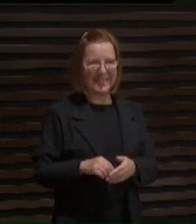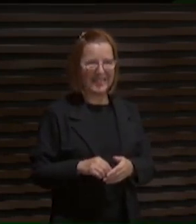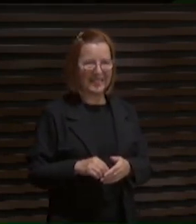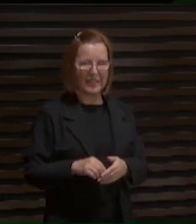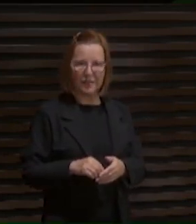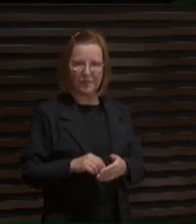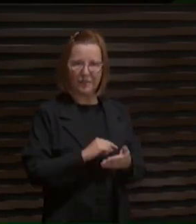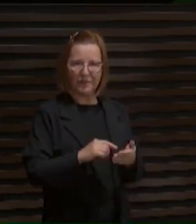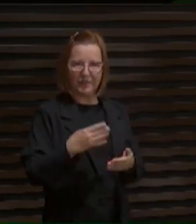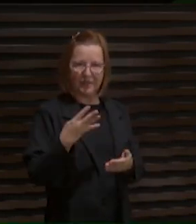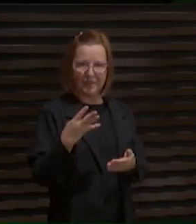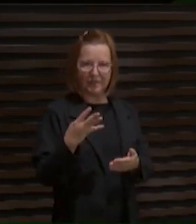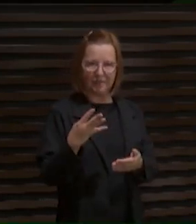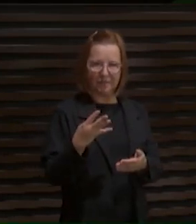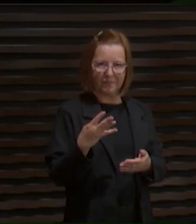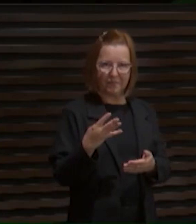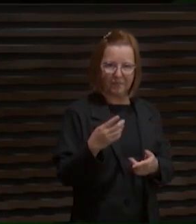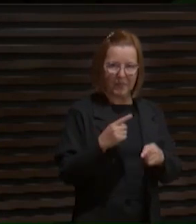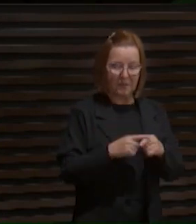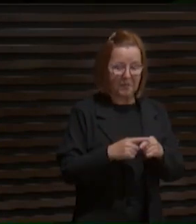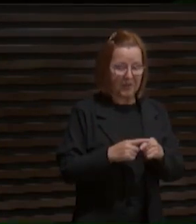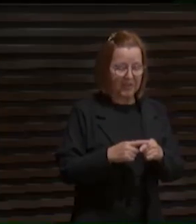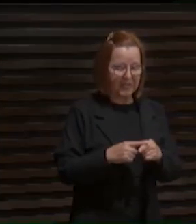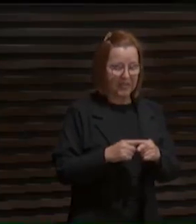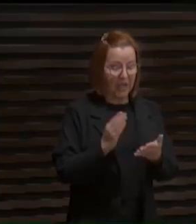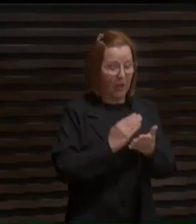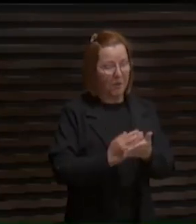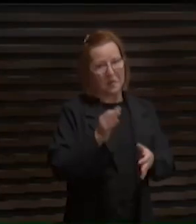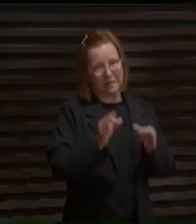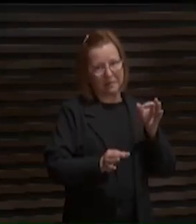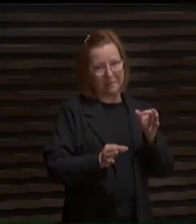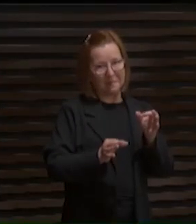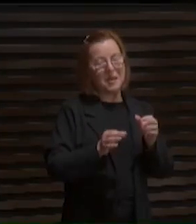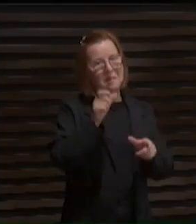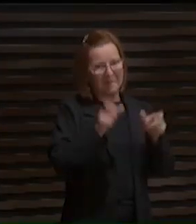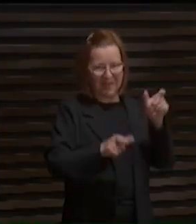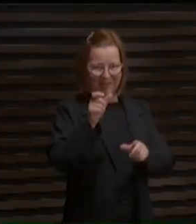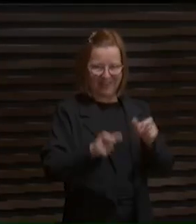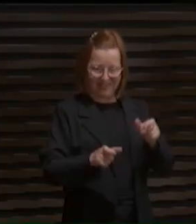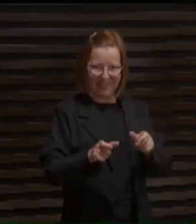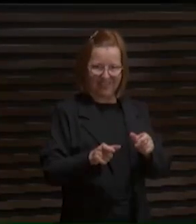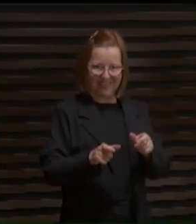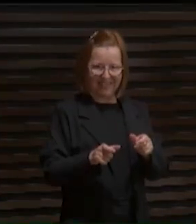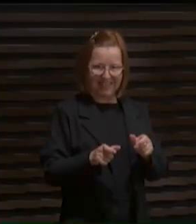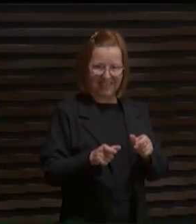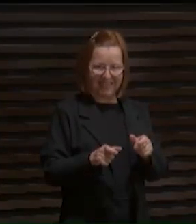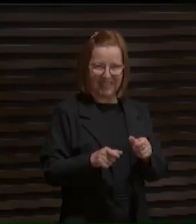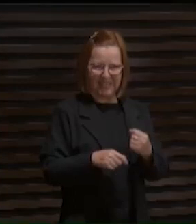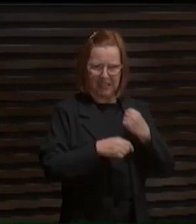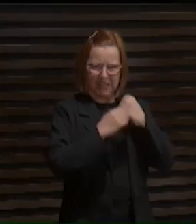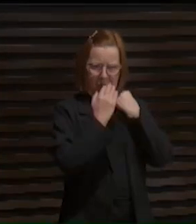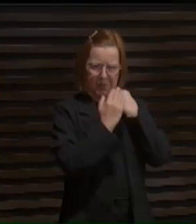Versículo 4. Pois certos indivíduos, cuja sentença de condenação foi promulgada há